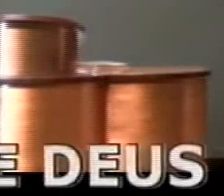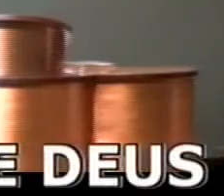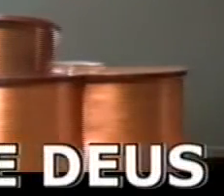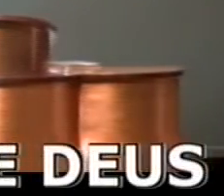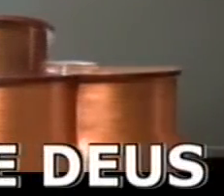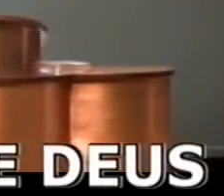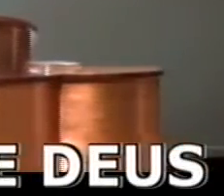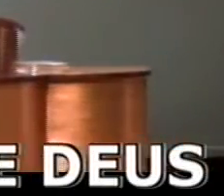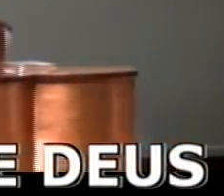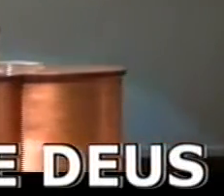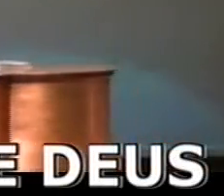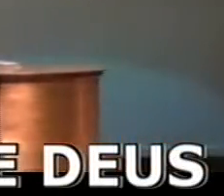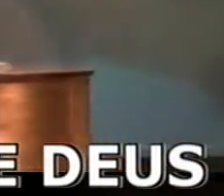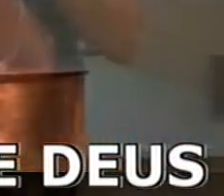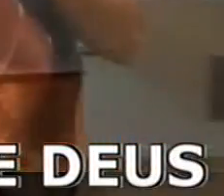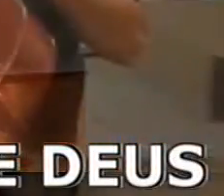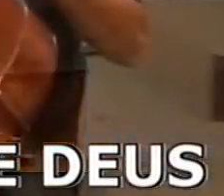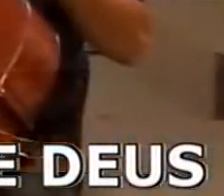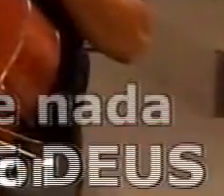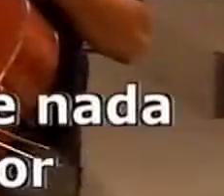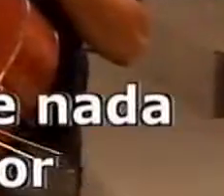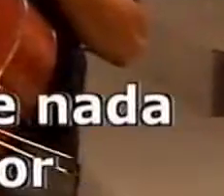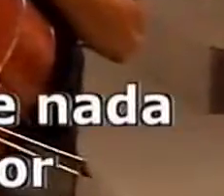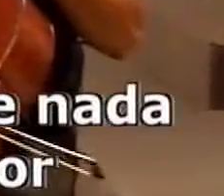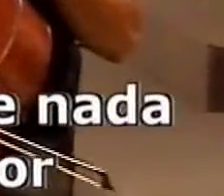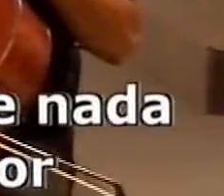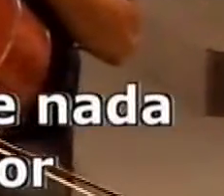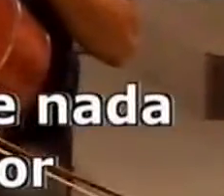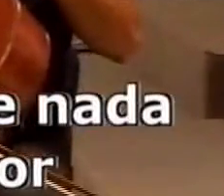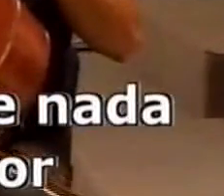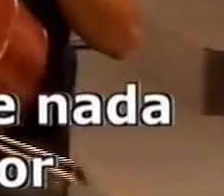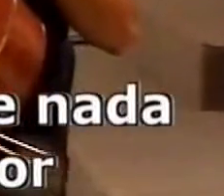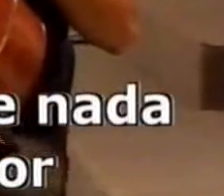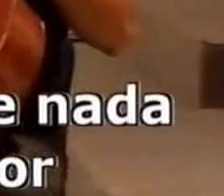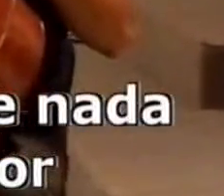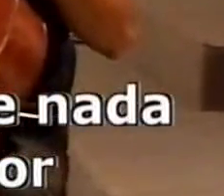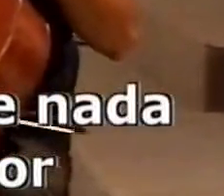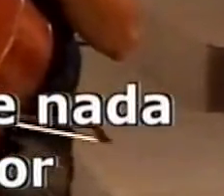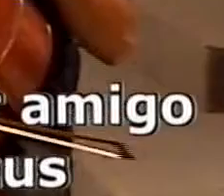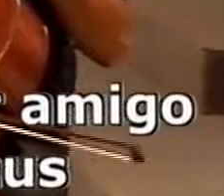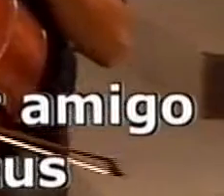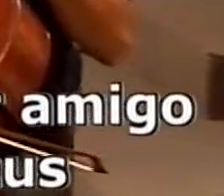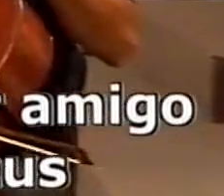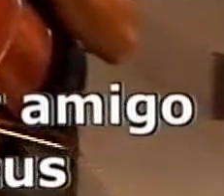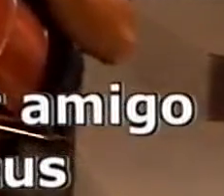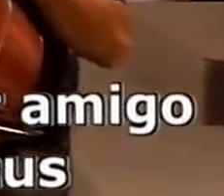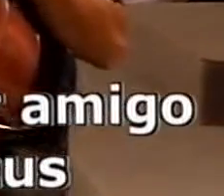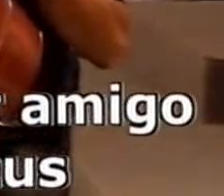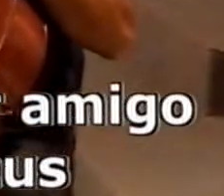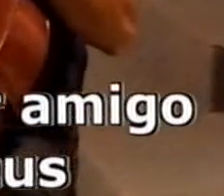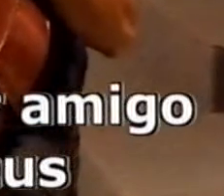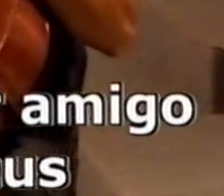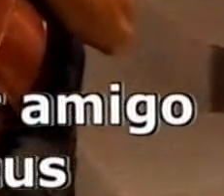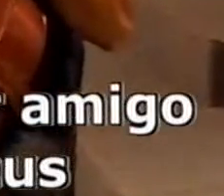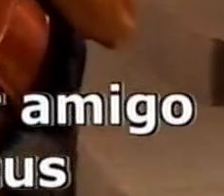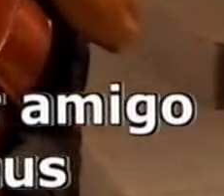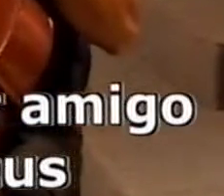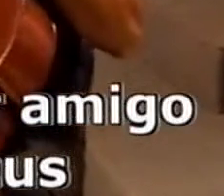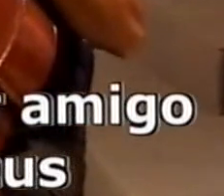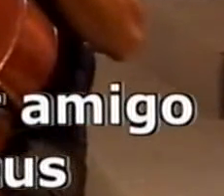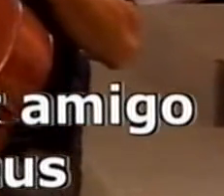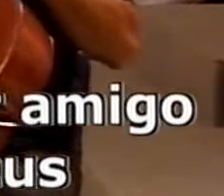Não existe nada melhor. Olha lá a letra. Do que